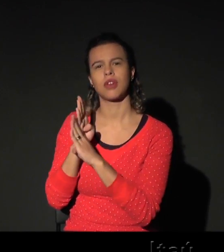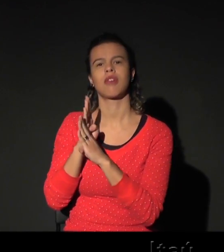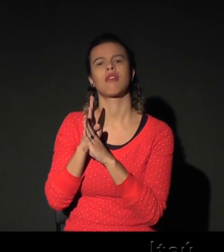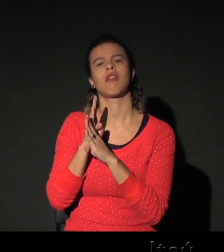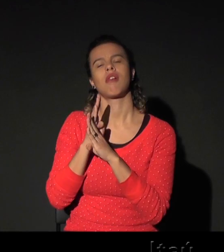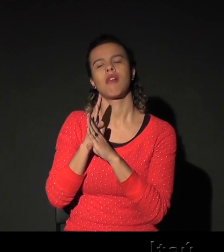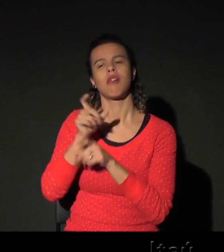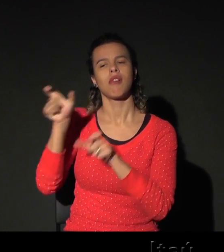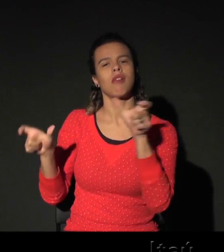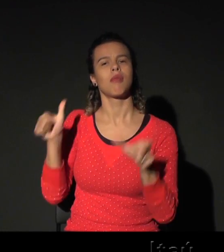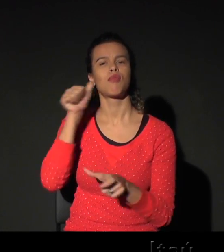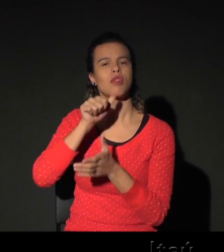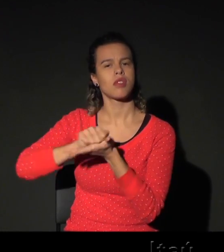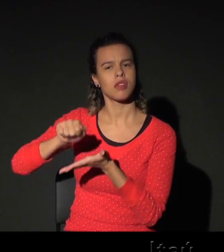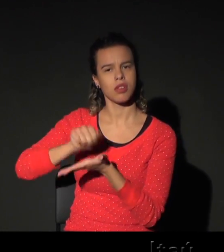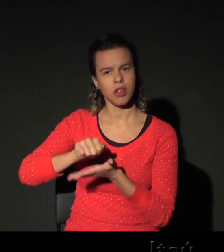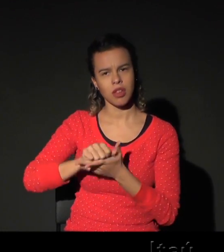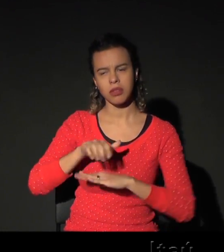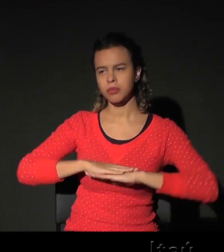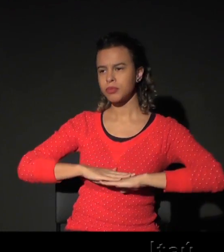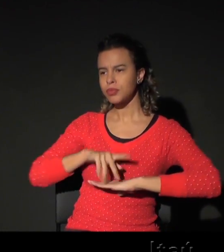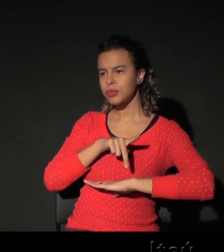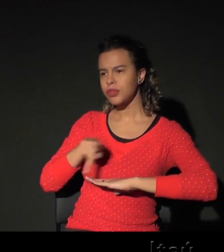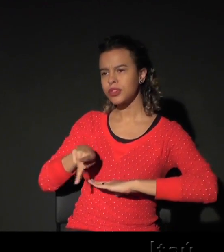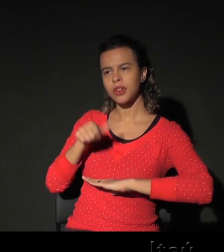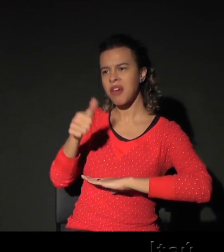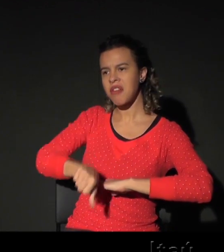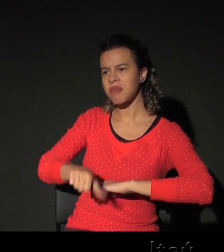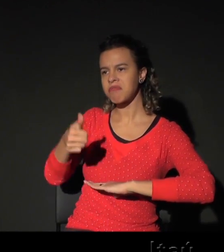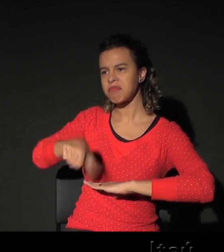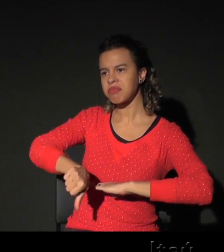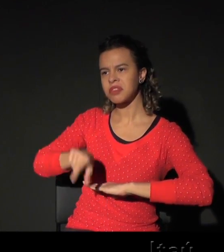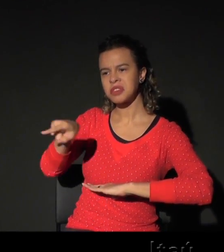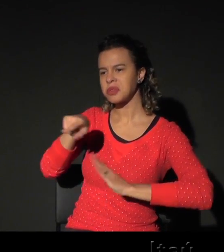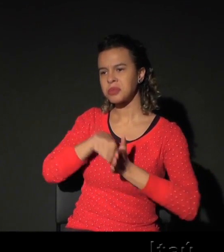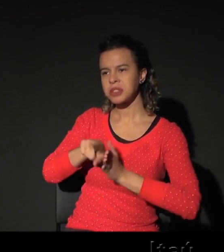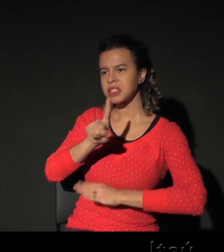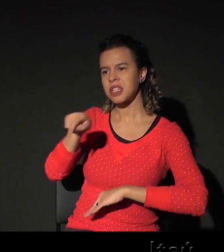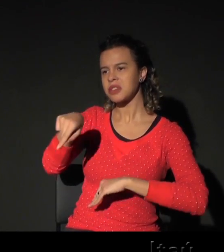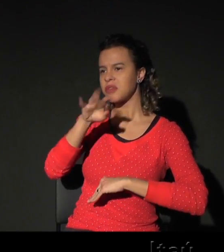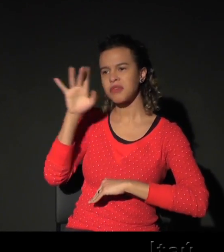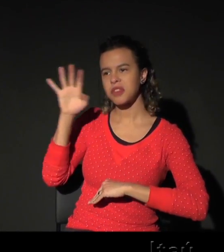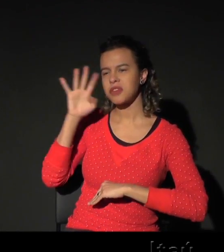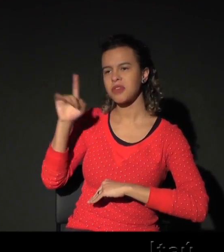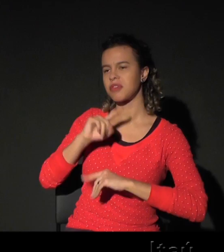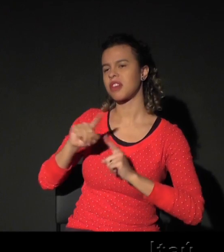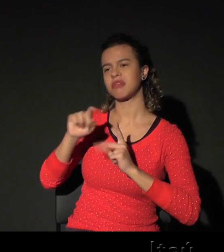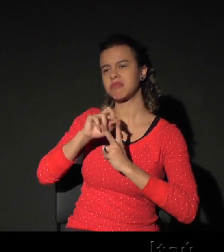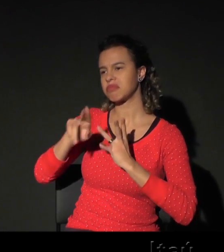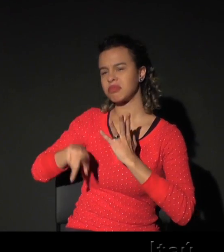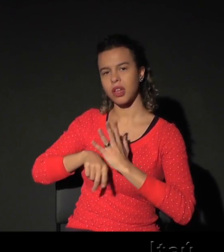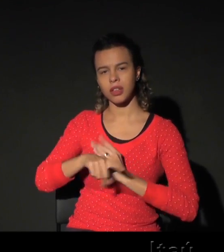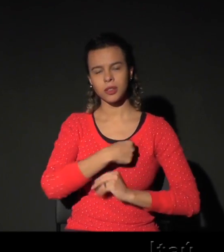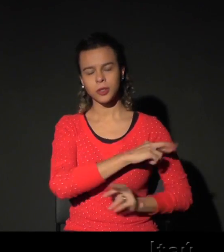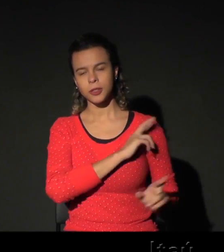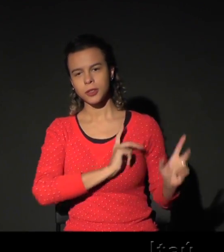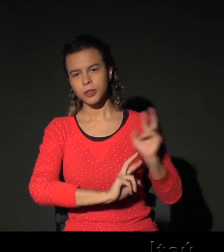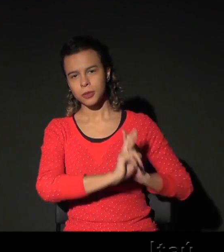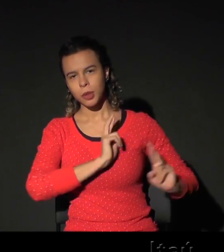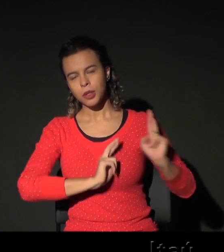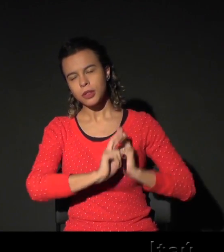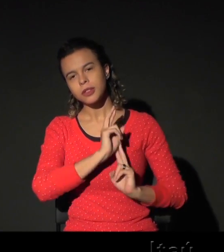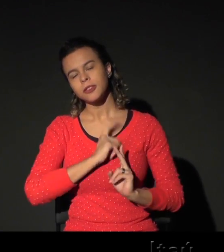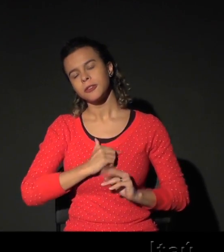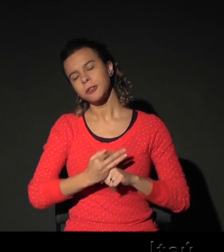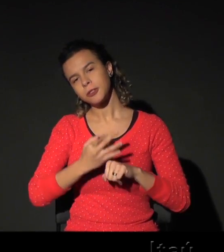por banca de professores falarem que aquilo não é pesquisa que isso não é filosofia e que isso da dificuldade que foi